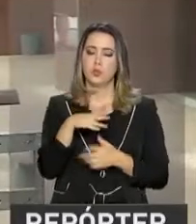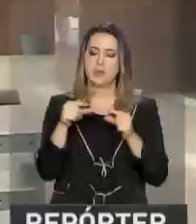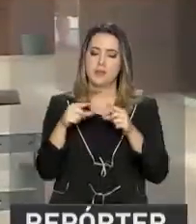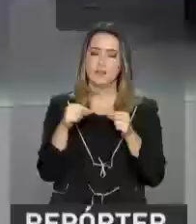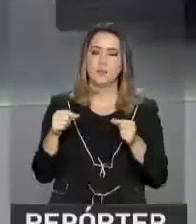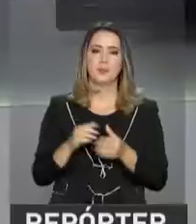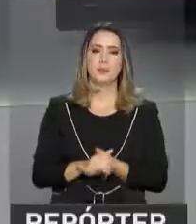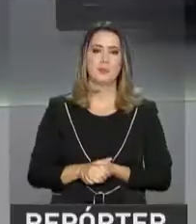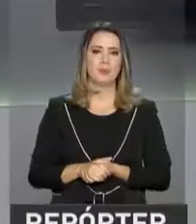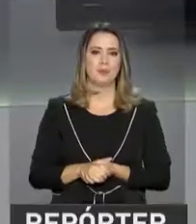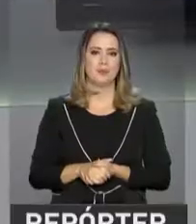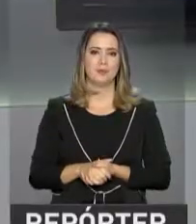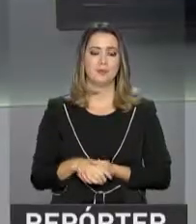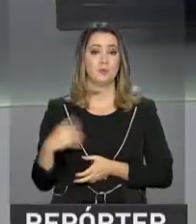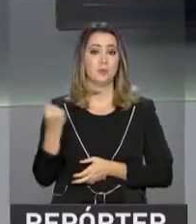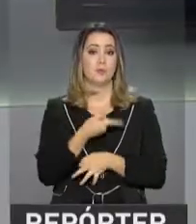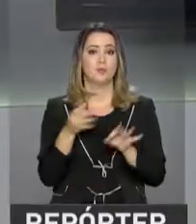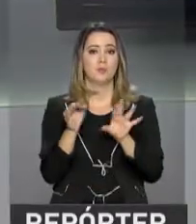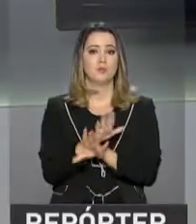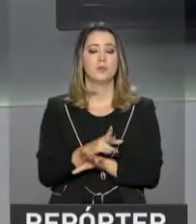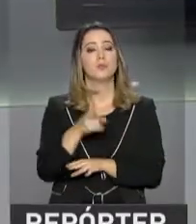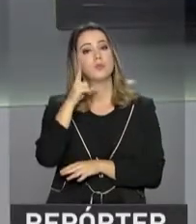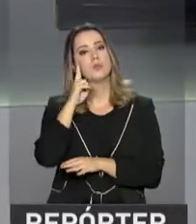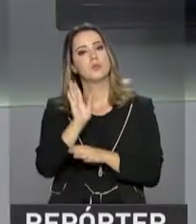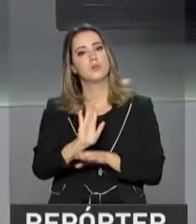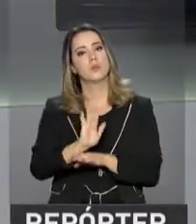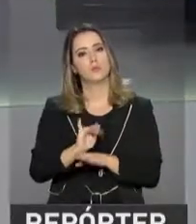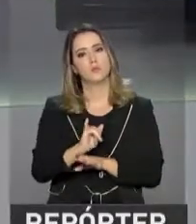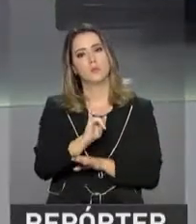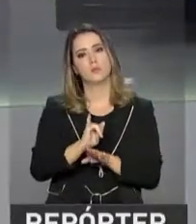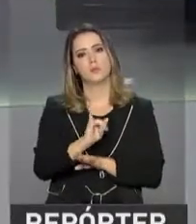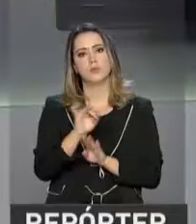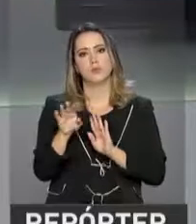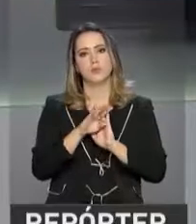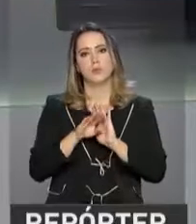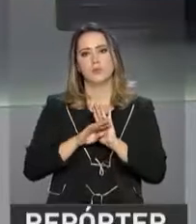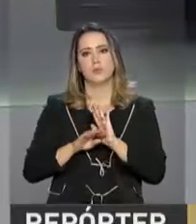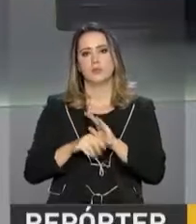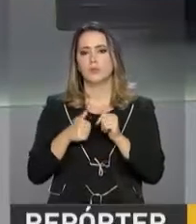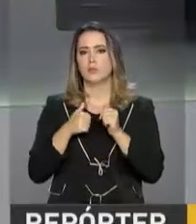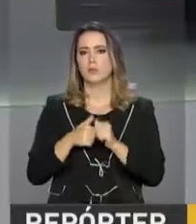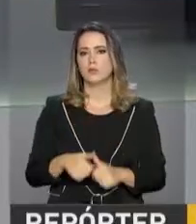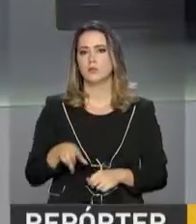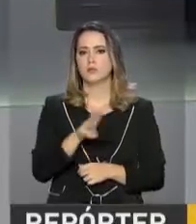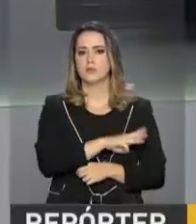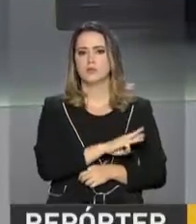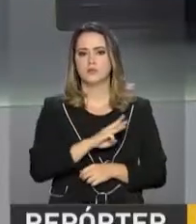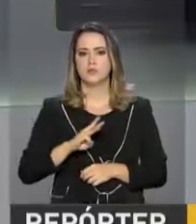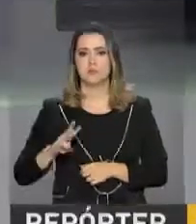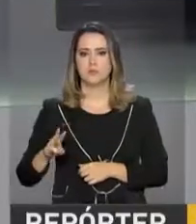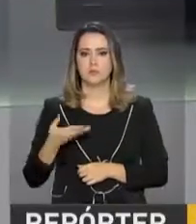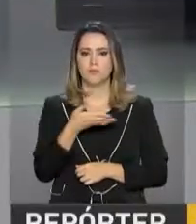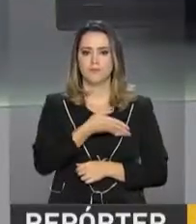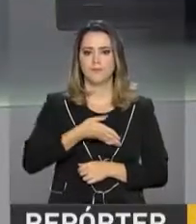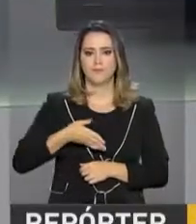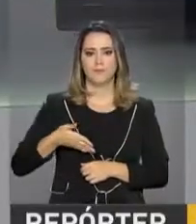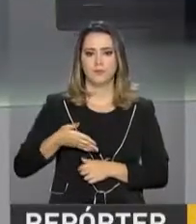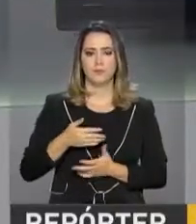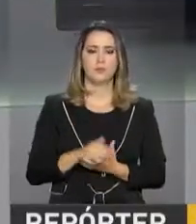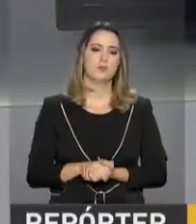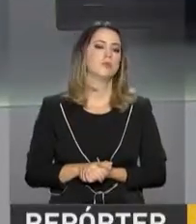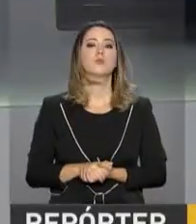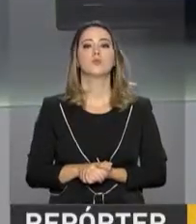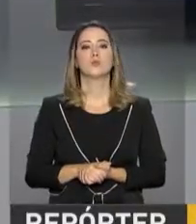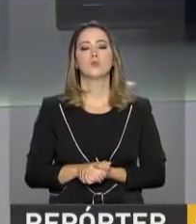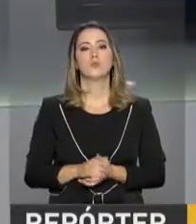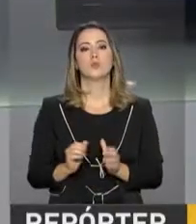Mundim. Nós ficamos por aqui. Você pode rever as reportagens no YouTube e toda a nossa programação também está na página da NBR